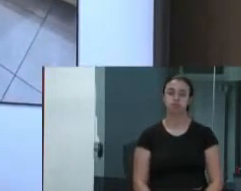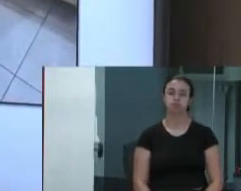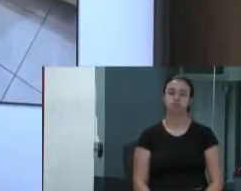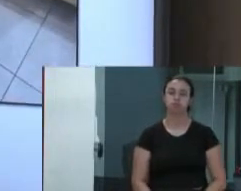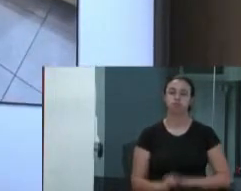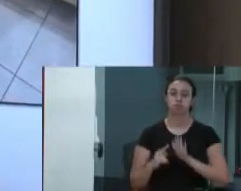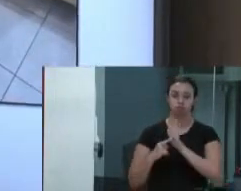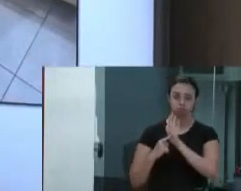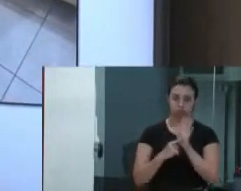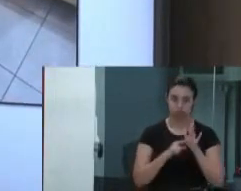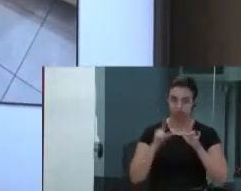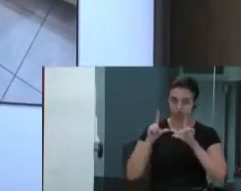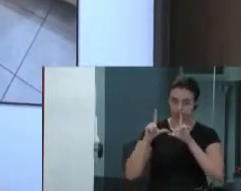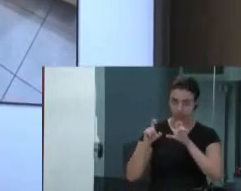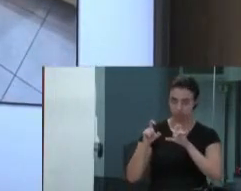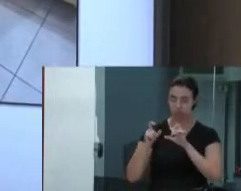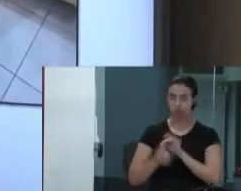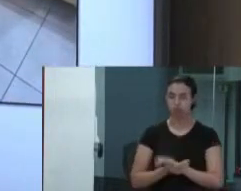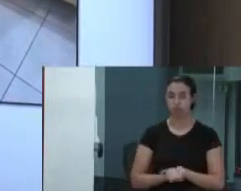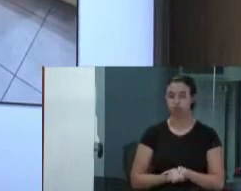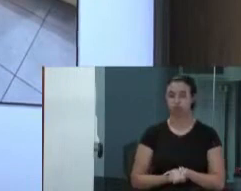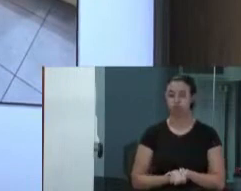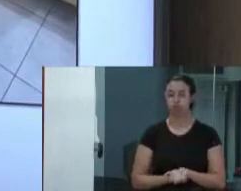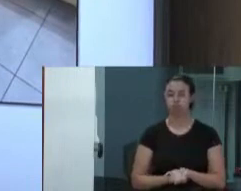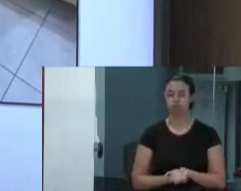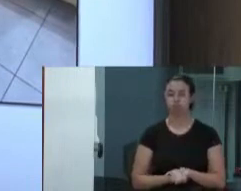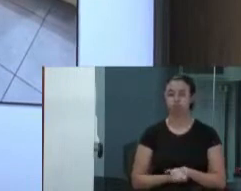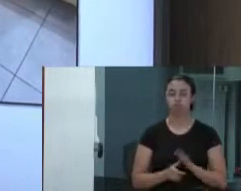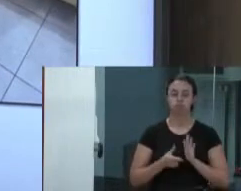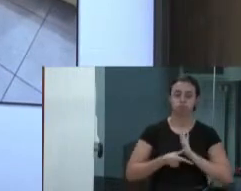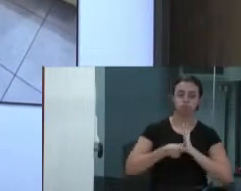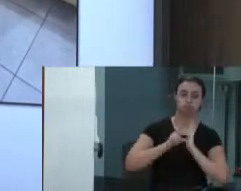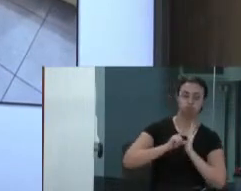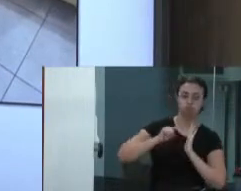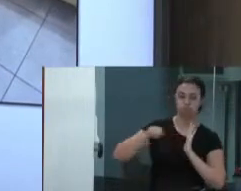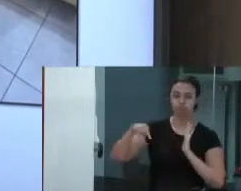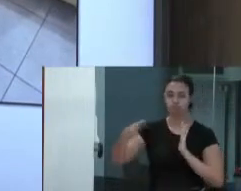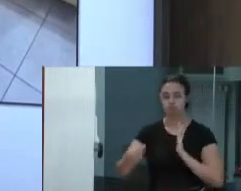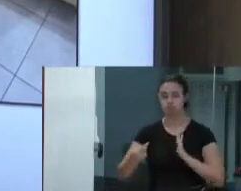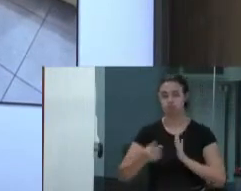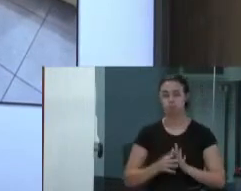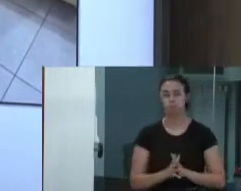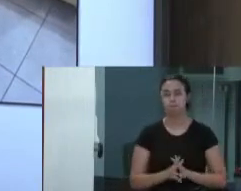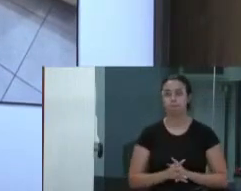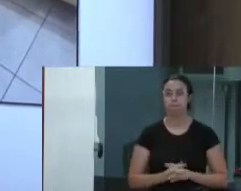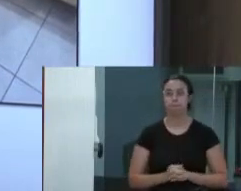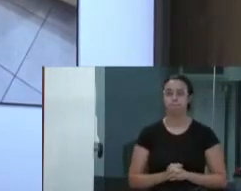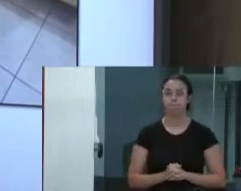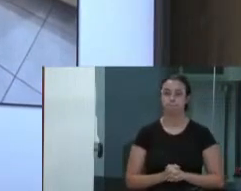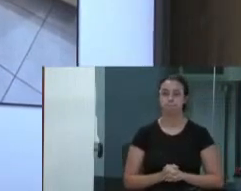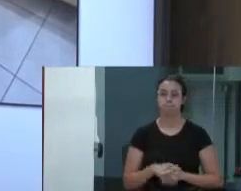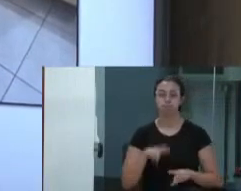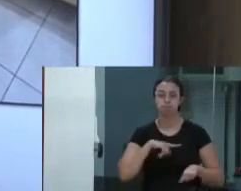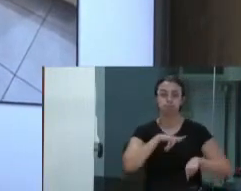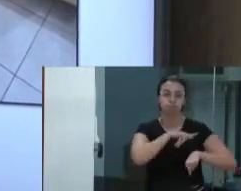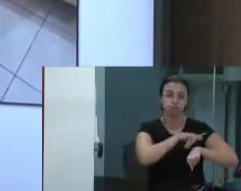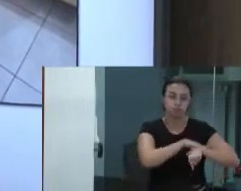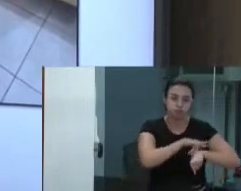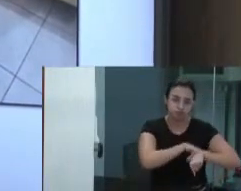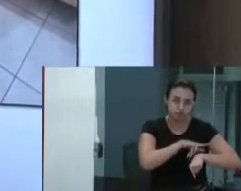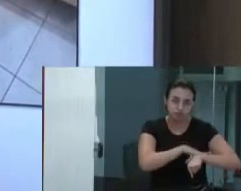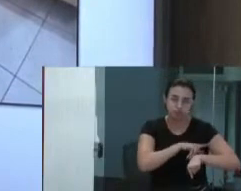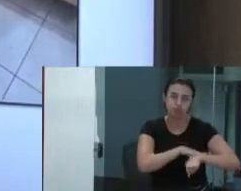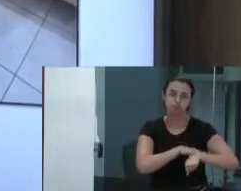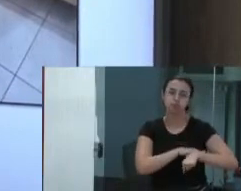E, como os senhores podem ver, essas fotos são de antes e depois, né, a gente tem aí, na primeira, do lado esquerdo, um banheiro,